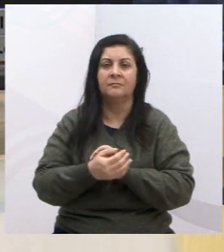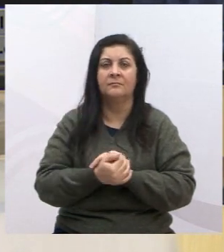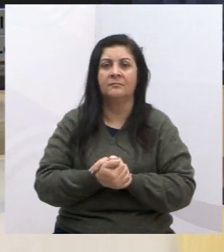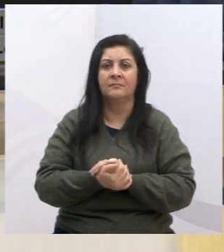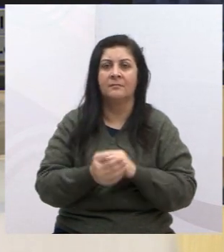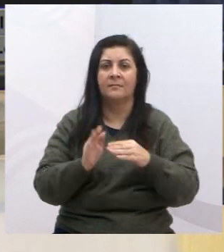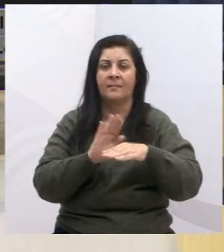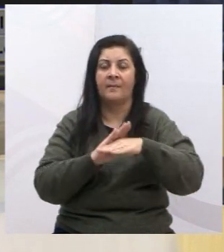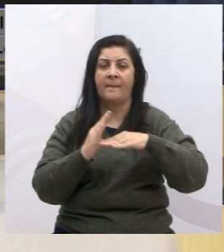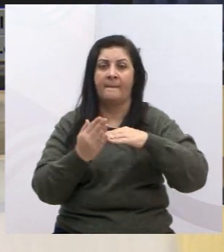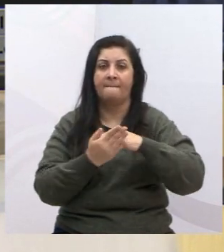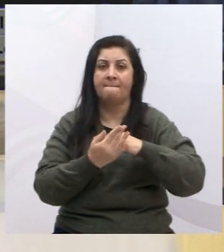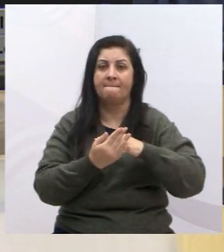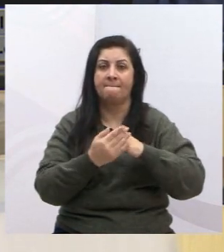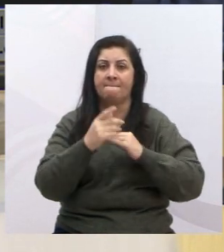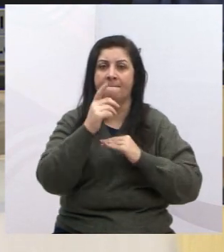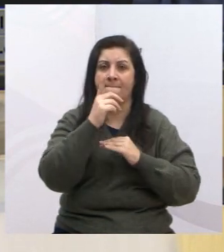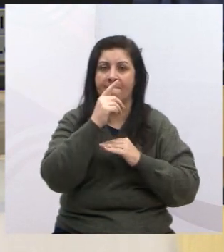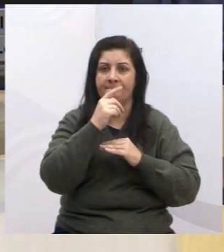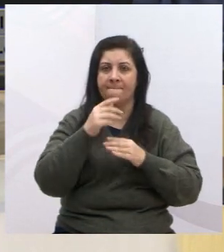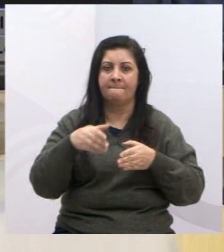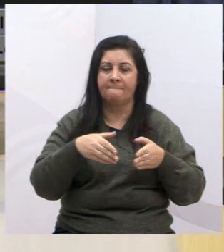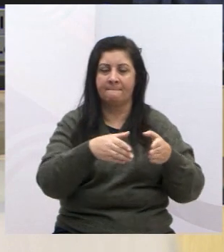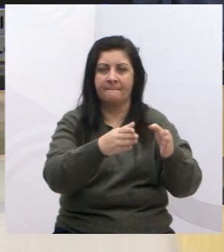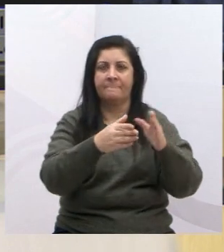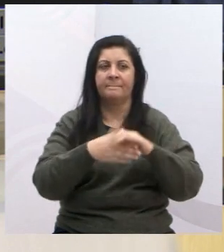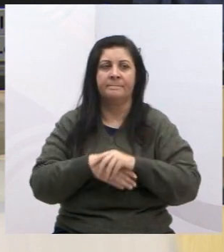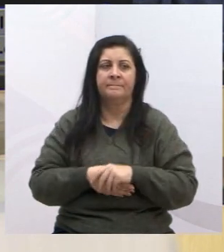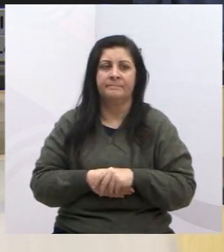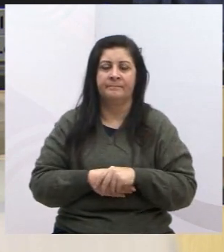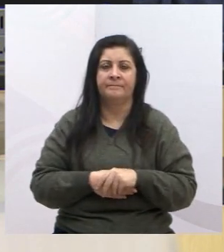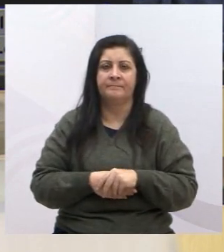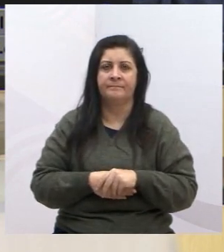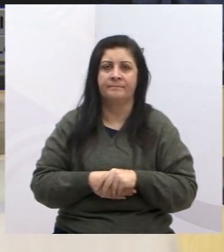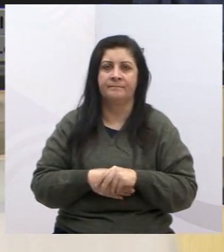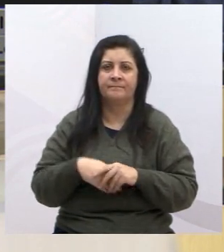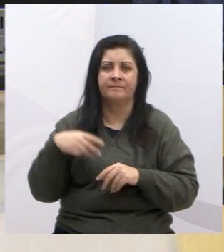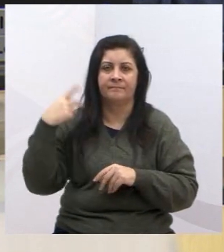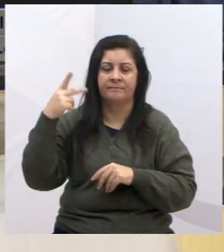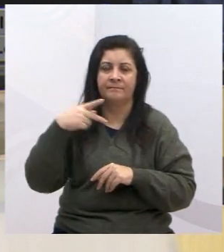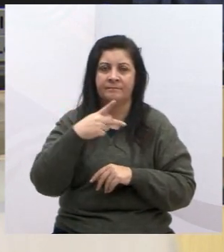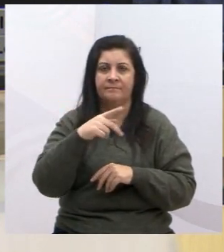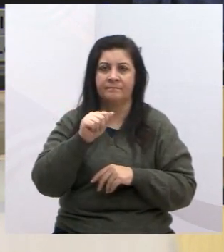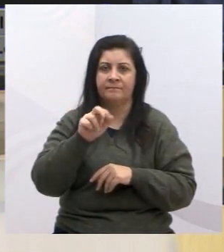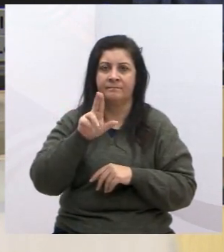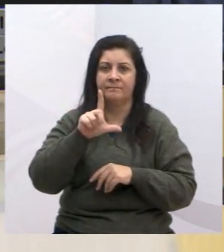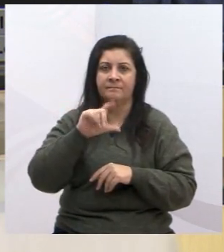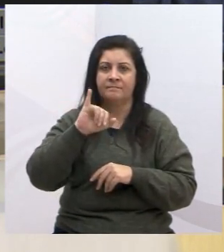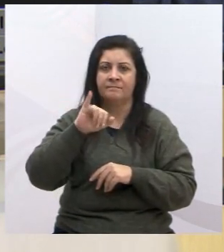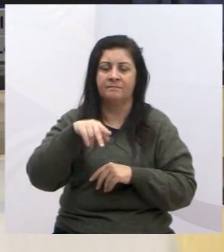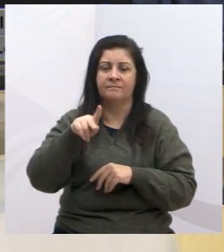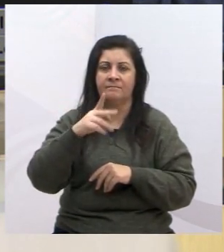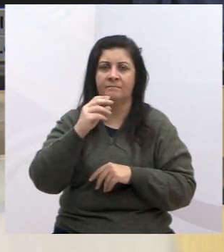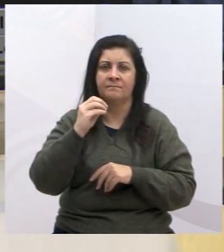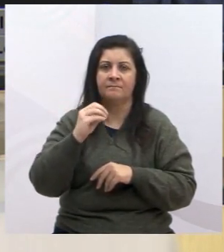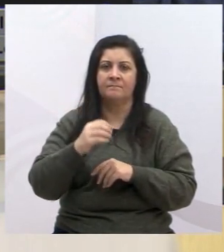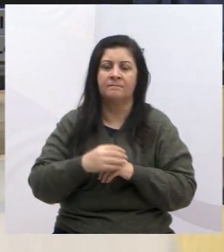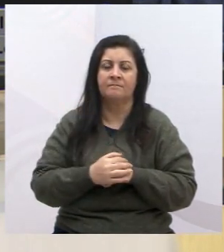no bairro Rio Comprido, em Jacareí. Autoria, vereador Paulinho do Esporte.